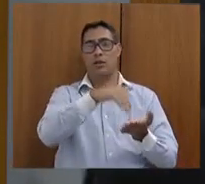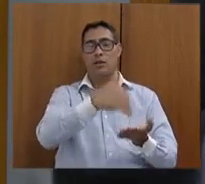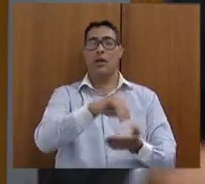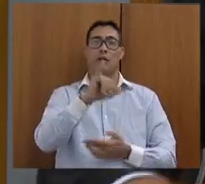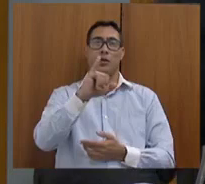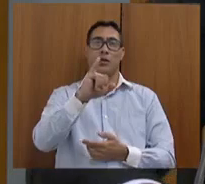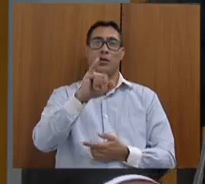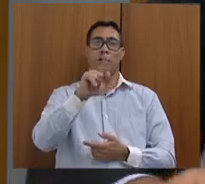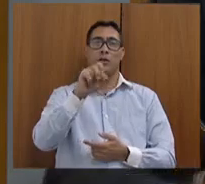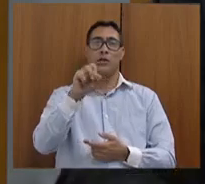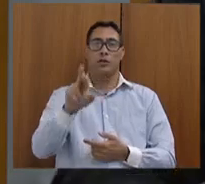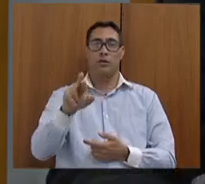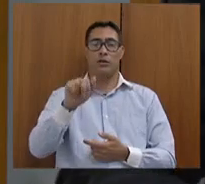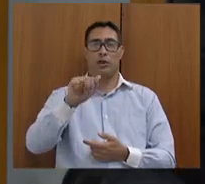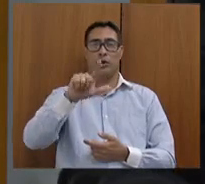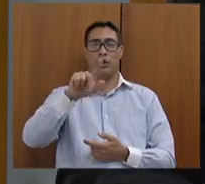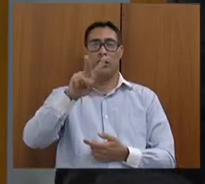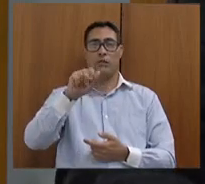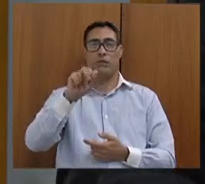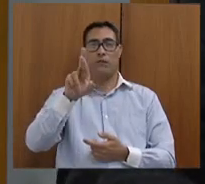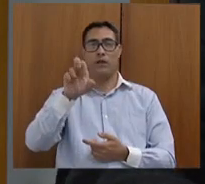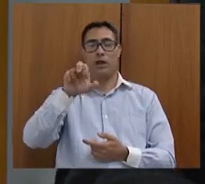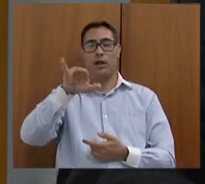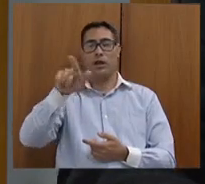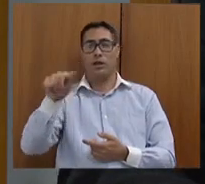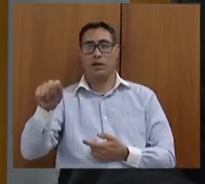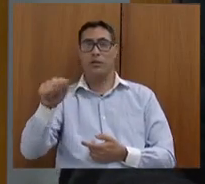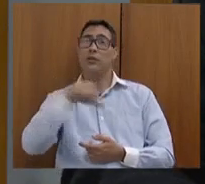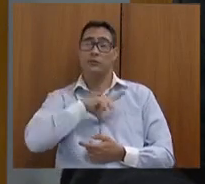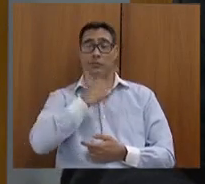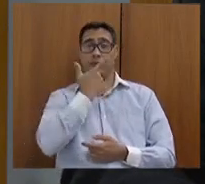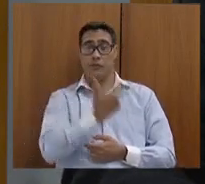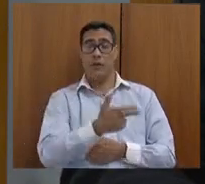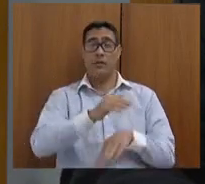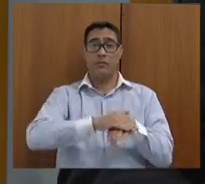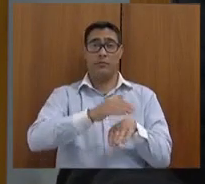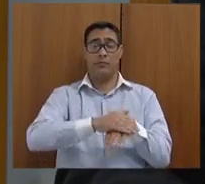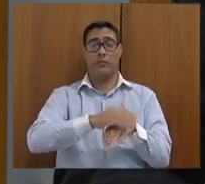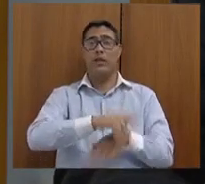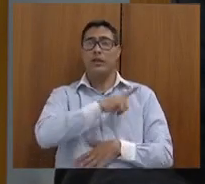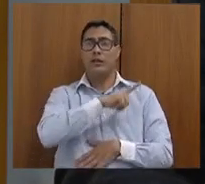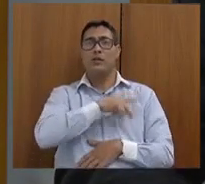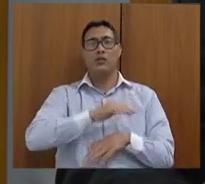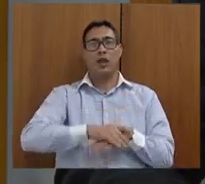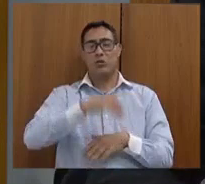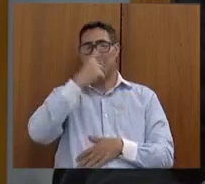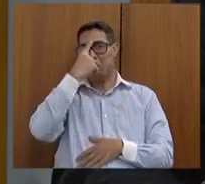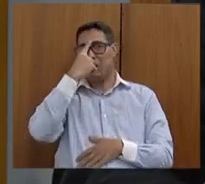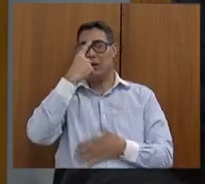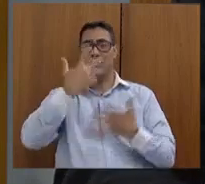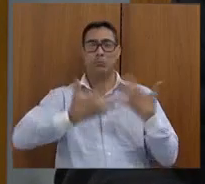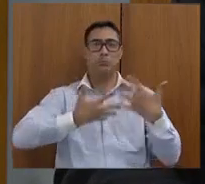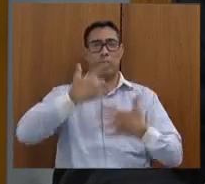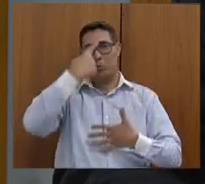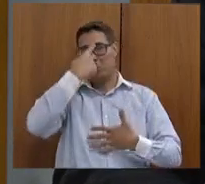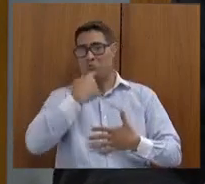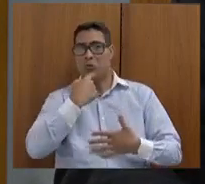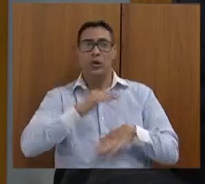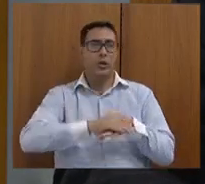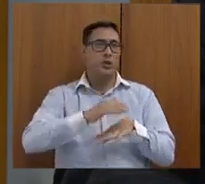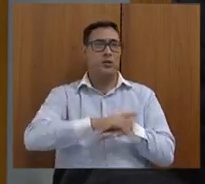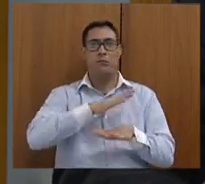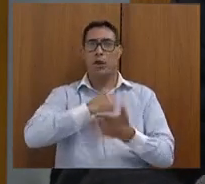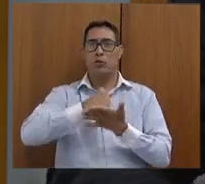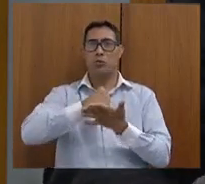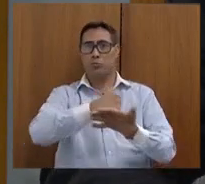Alvarenga e falar Igor que a gente tem aqui uma postura de mais do que suporte eu falo que